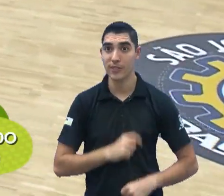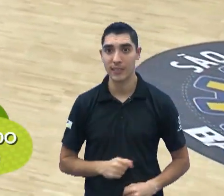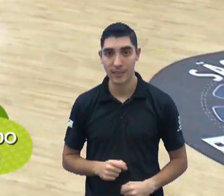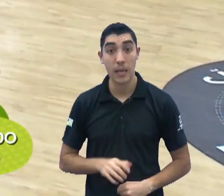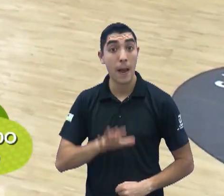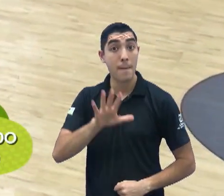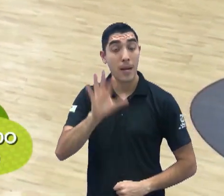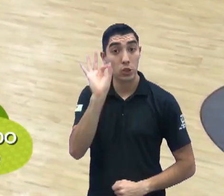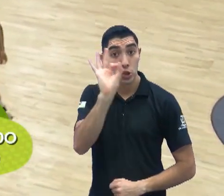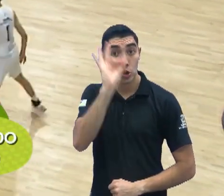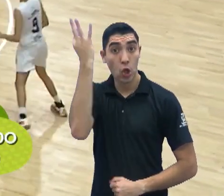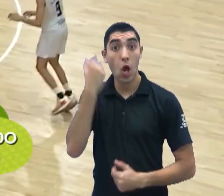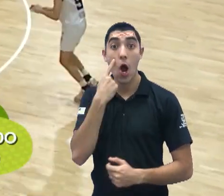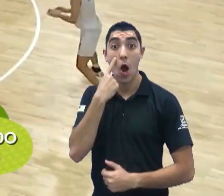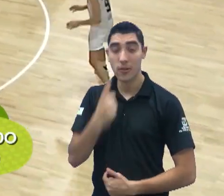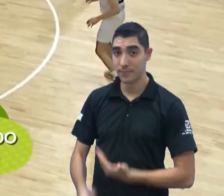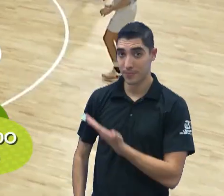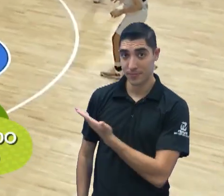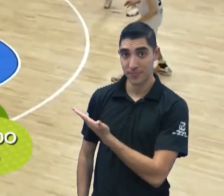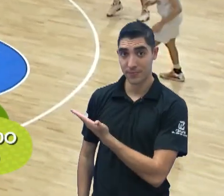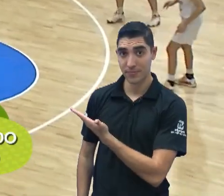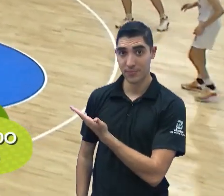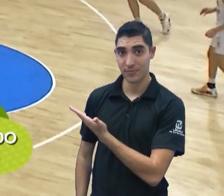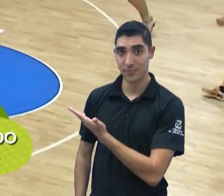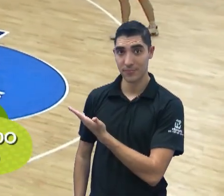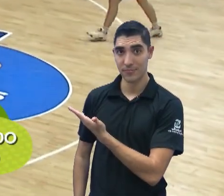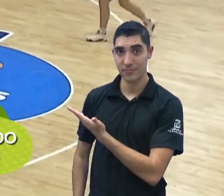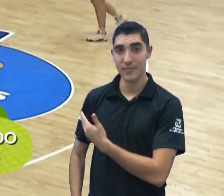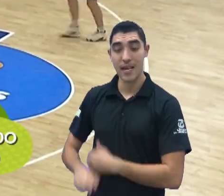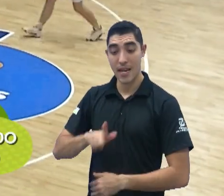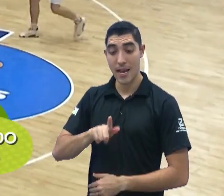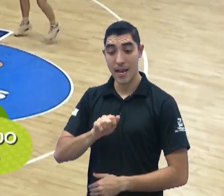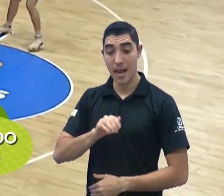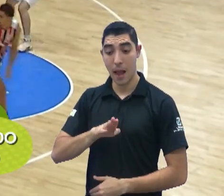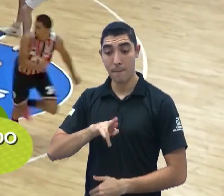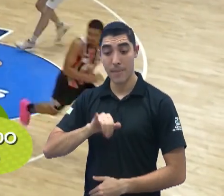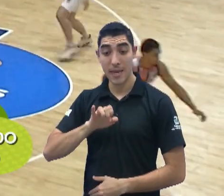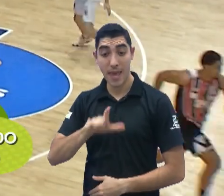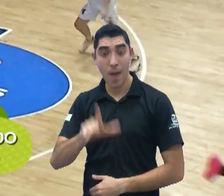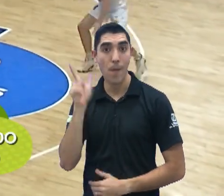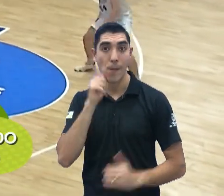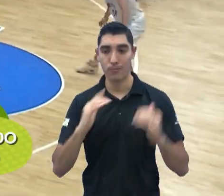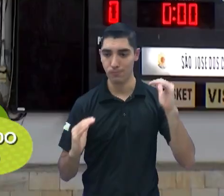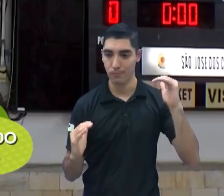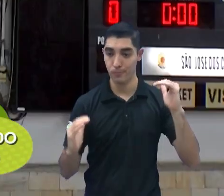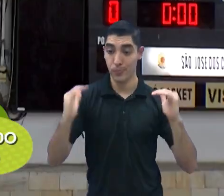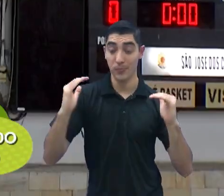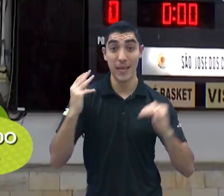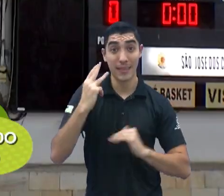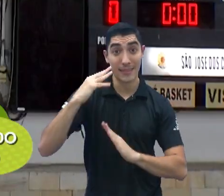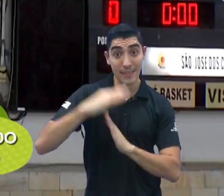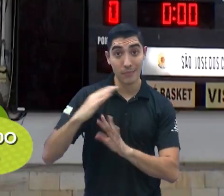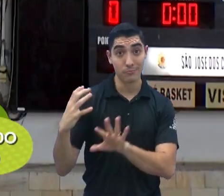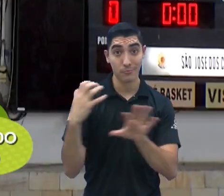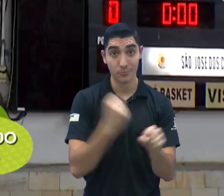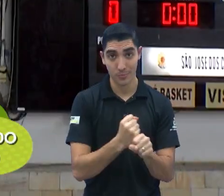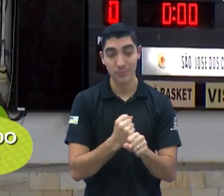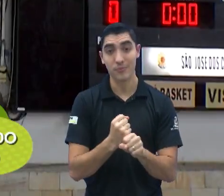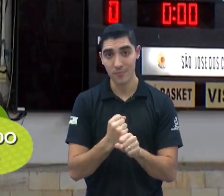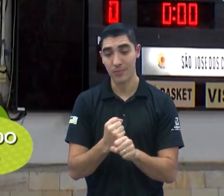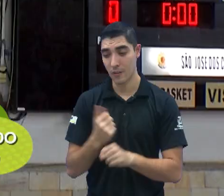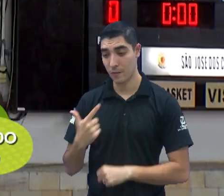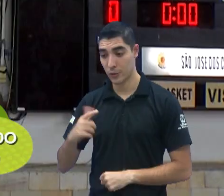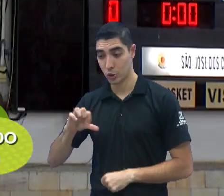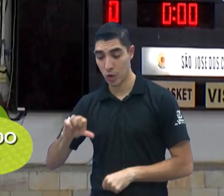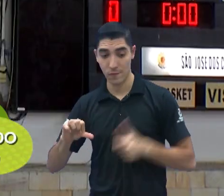Pedrosa estava on fire e trouxe de volta a vantagem para o São José, dando números finais para o período, 29-20 para o São